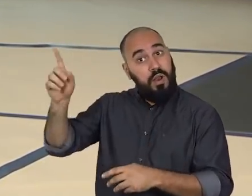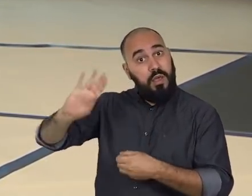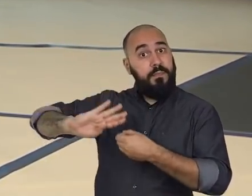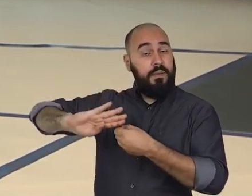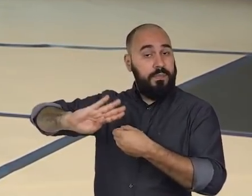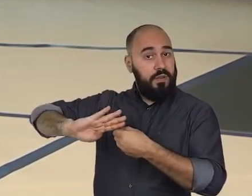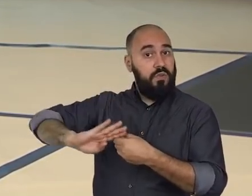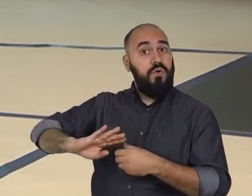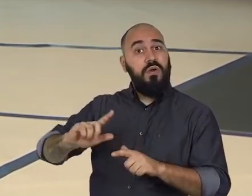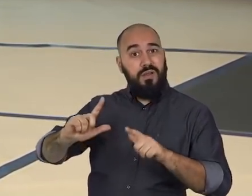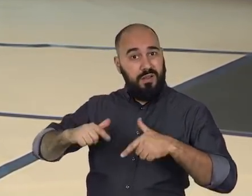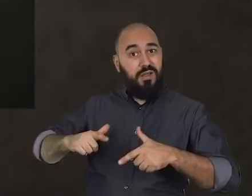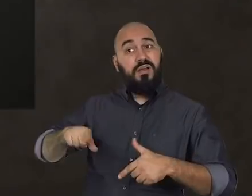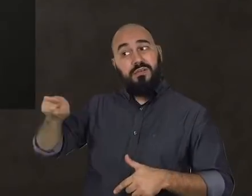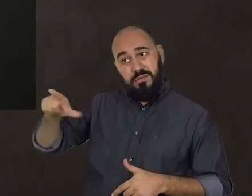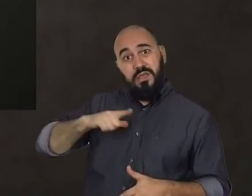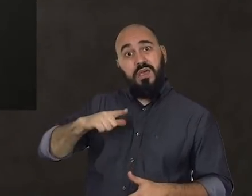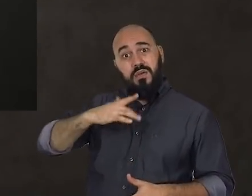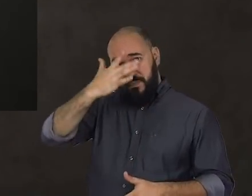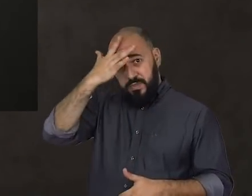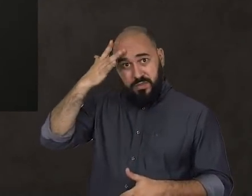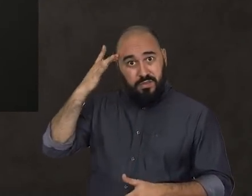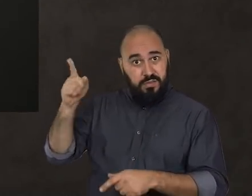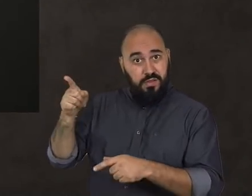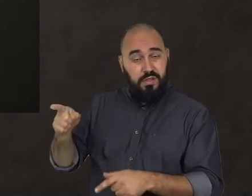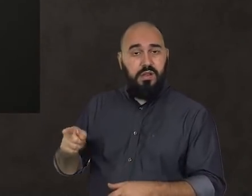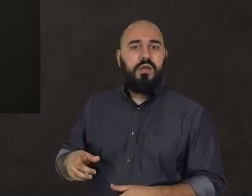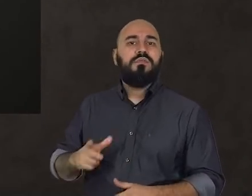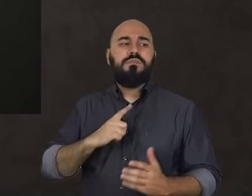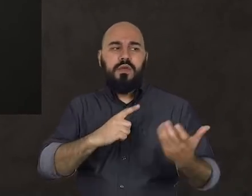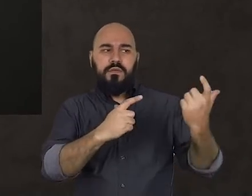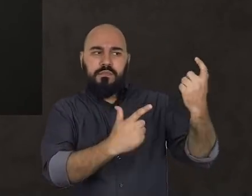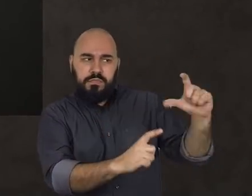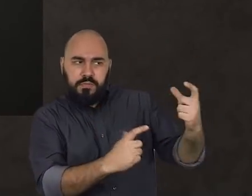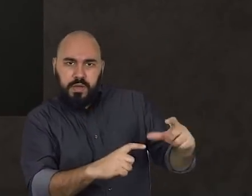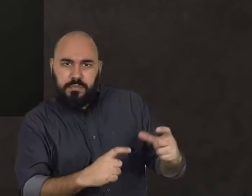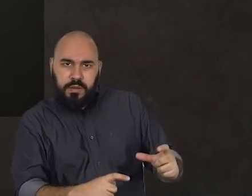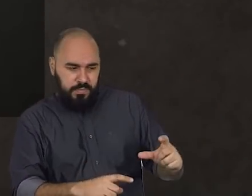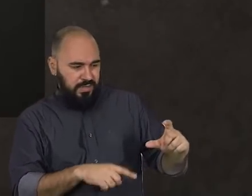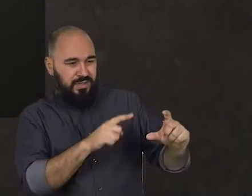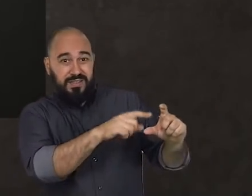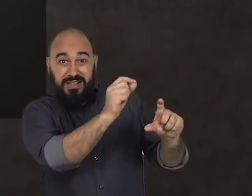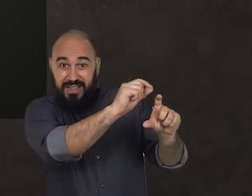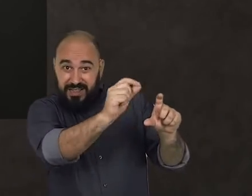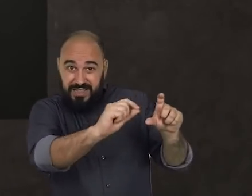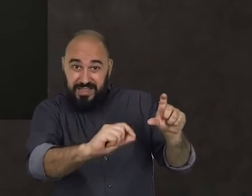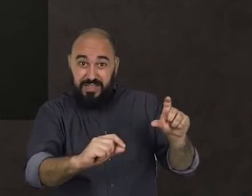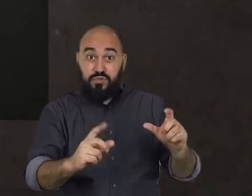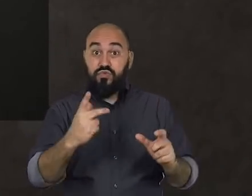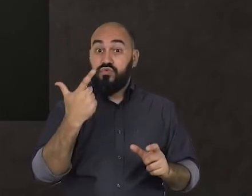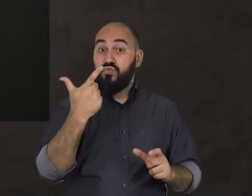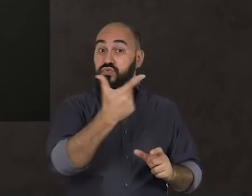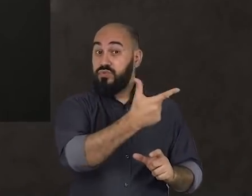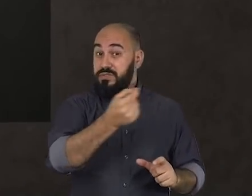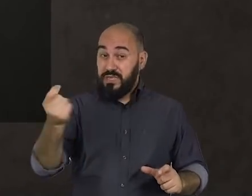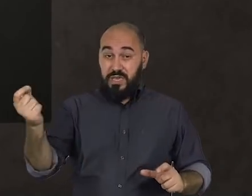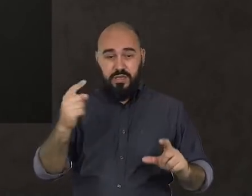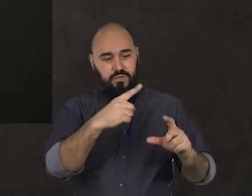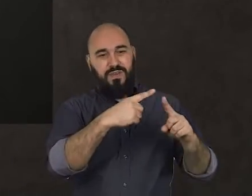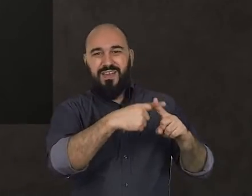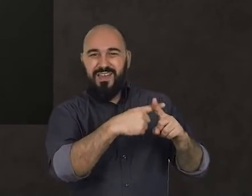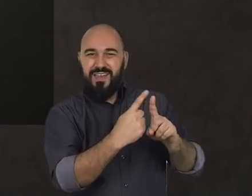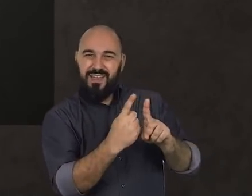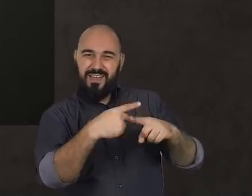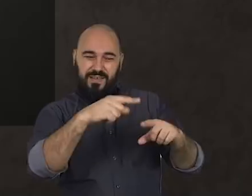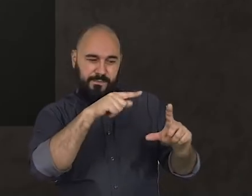babilônicos de Al-Yerhadu. Trata-se de uma coleção de cerca de 200 tabletes de argila com escrita cuneiforme,